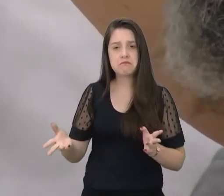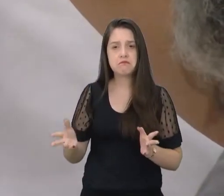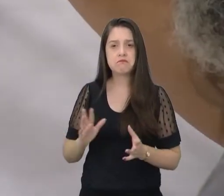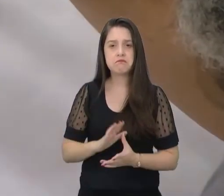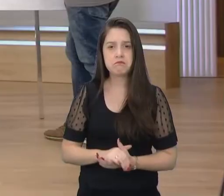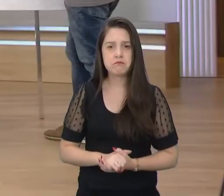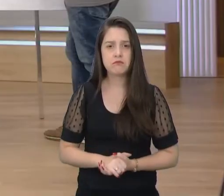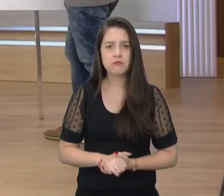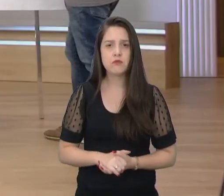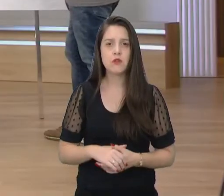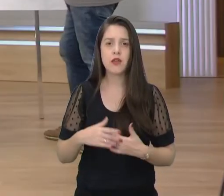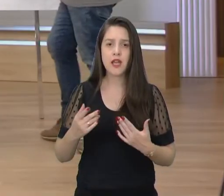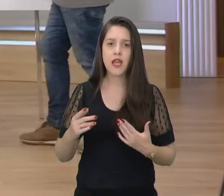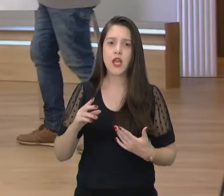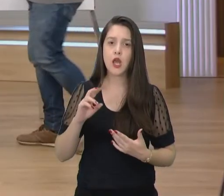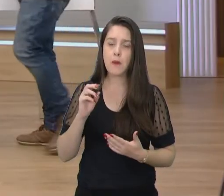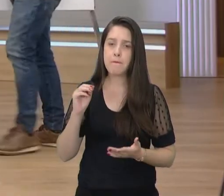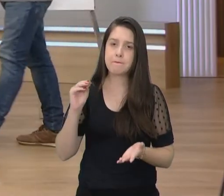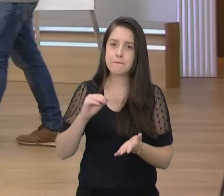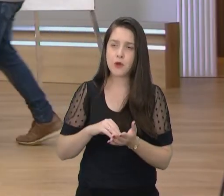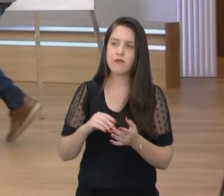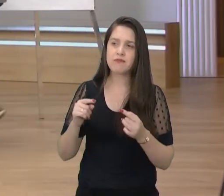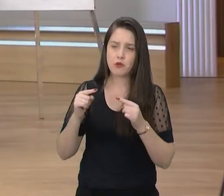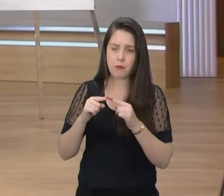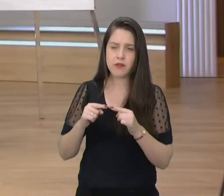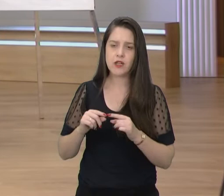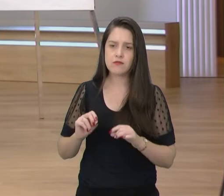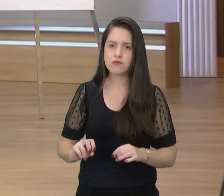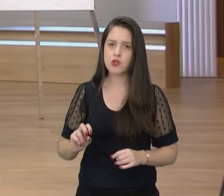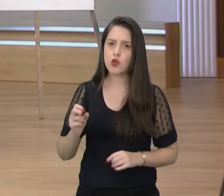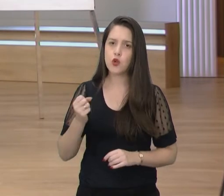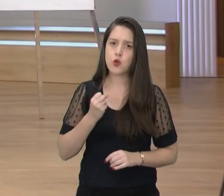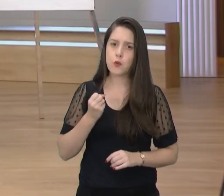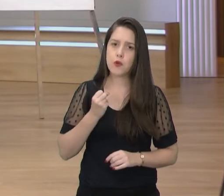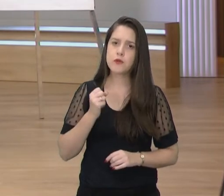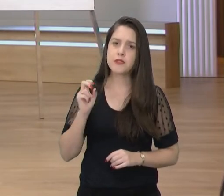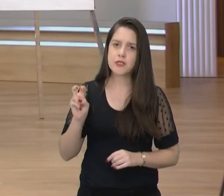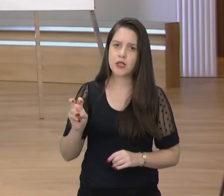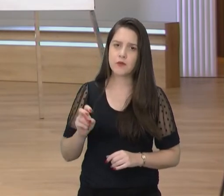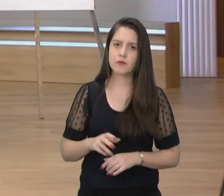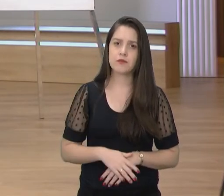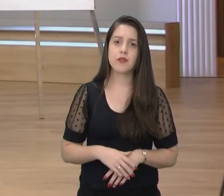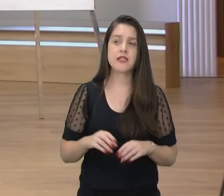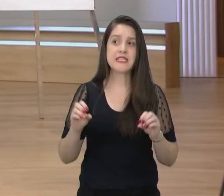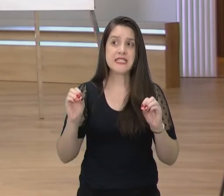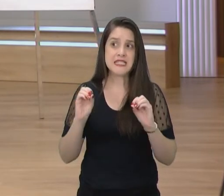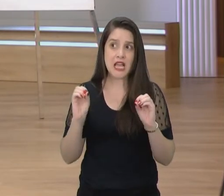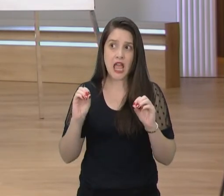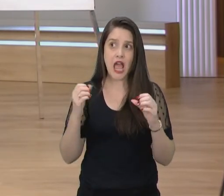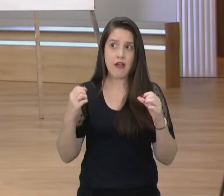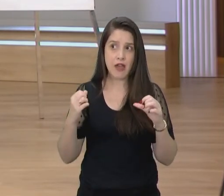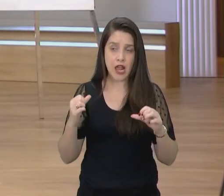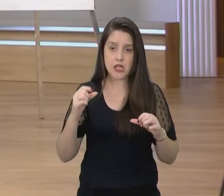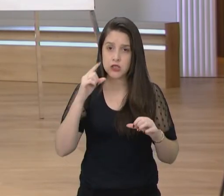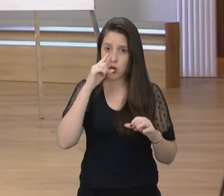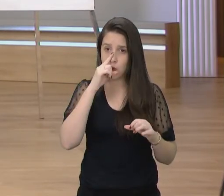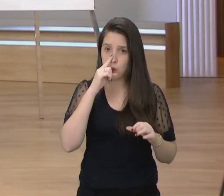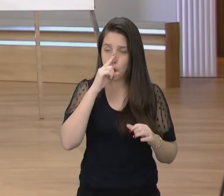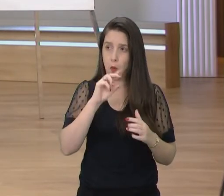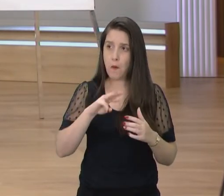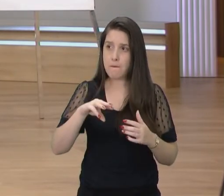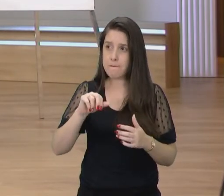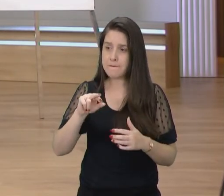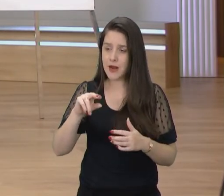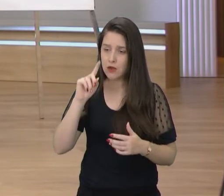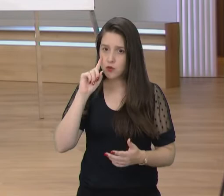lê... E vê se faz sentido? Se faz sentido, mas eu acho que faz sim, ó. Vou ler pra galera todinho, ó. Sem avaliação dos riscos, Marcos optou